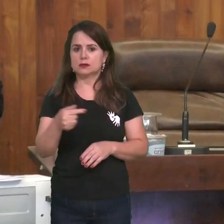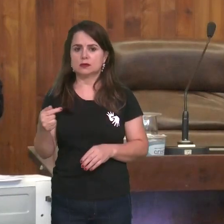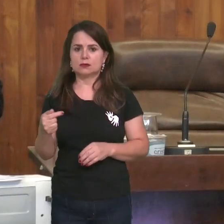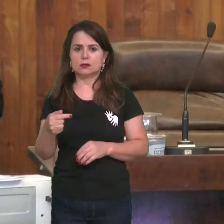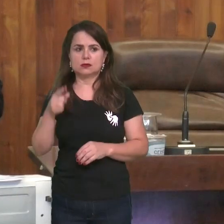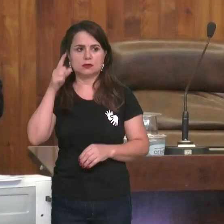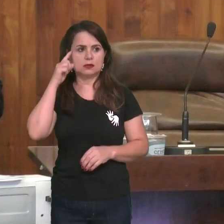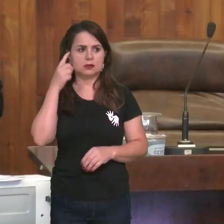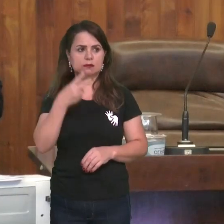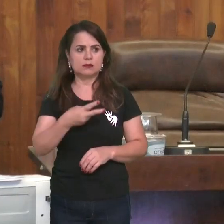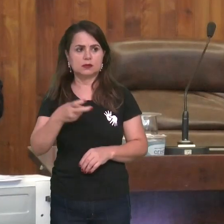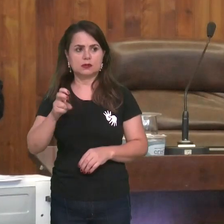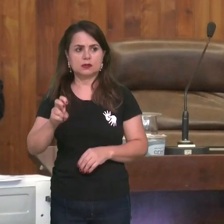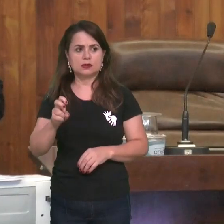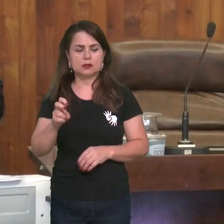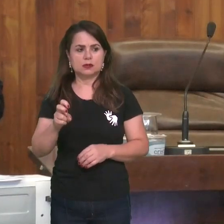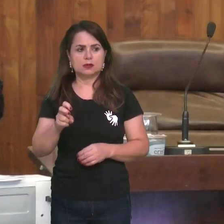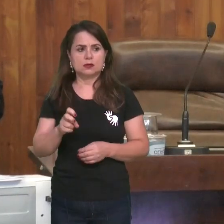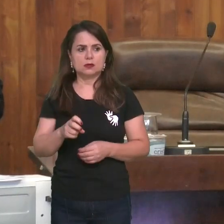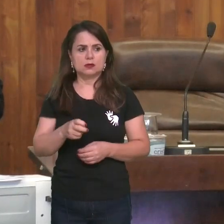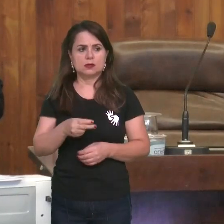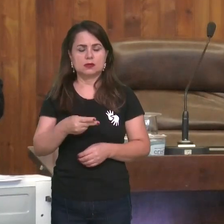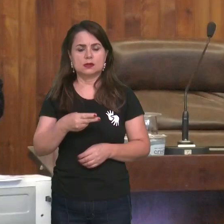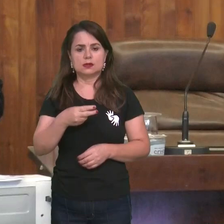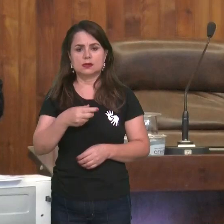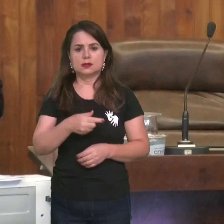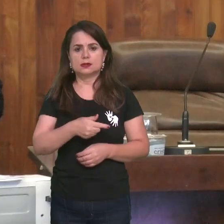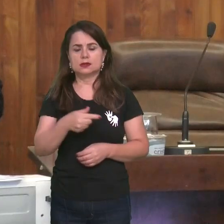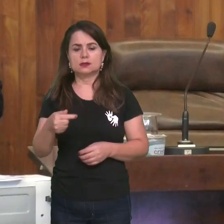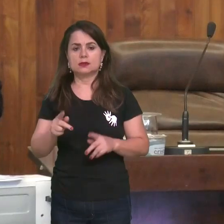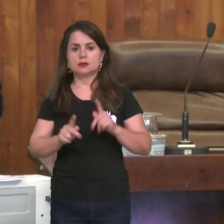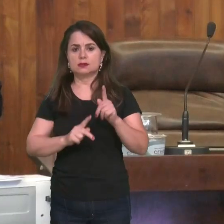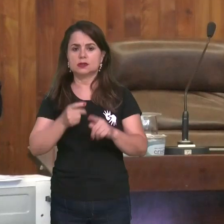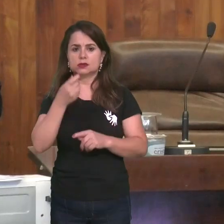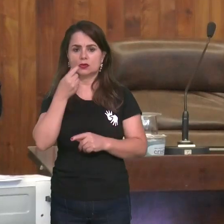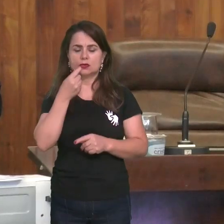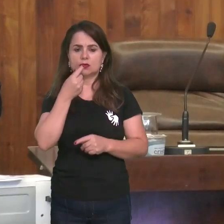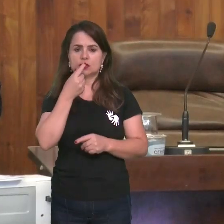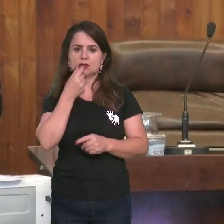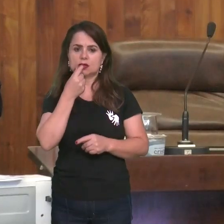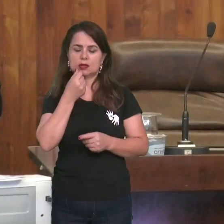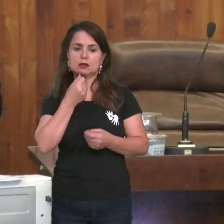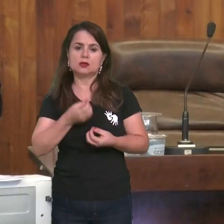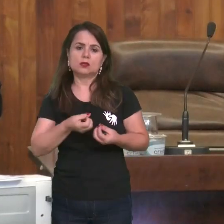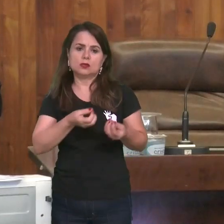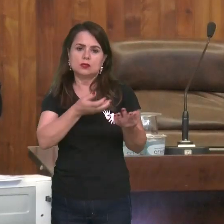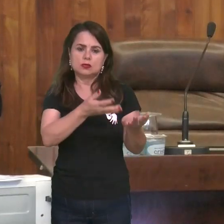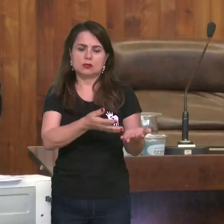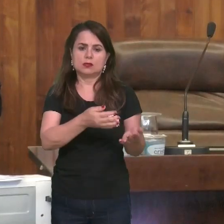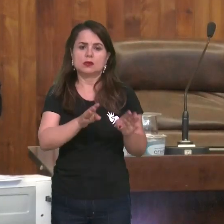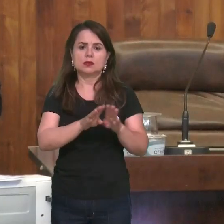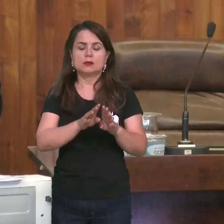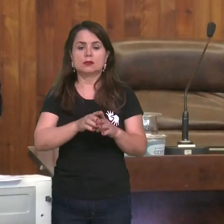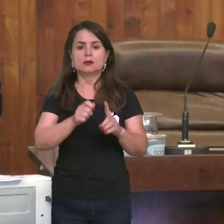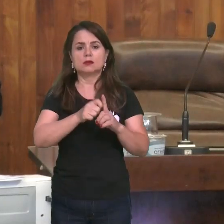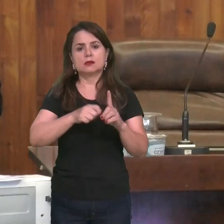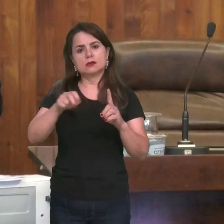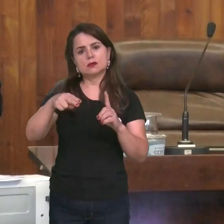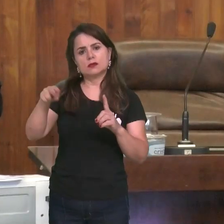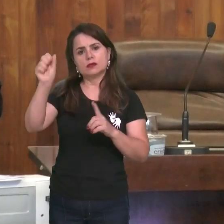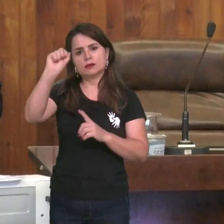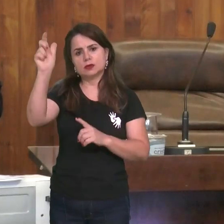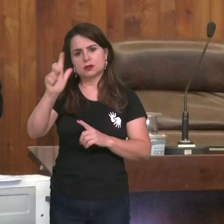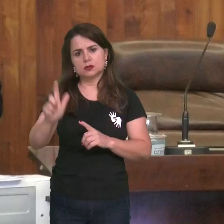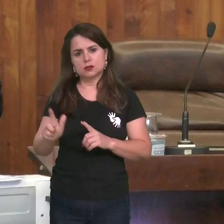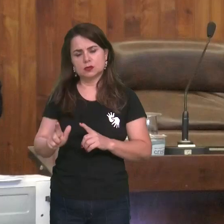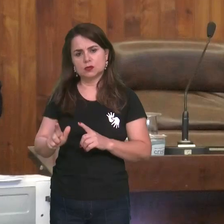o dia 25 a semana doador de sangue em todo mês um Novembro Azul mês de reflexão sobre a importância